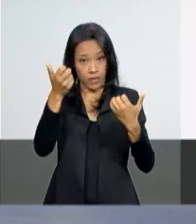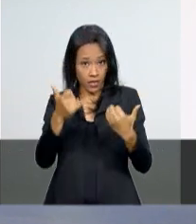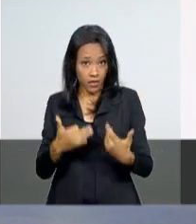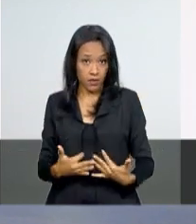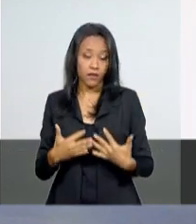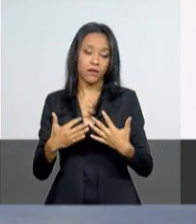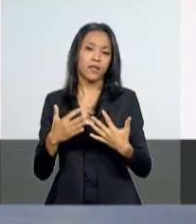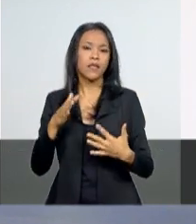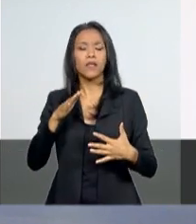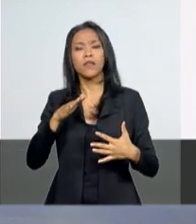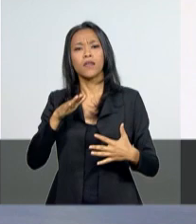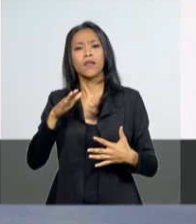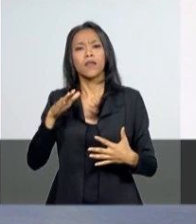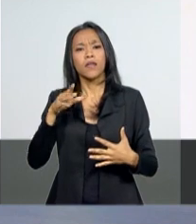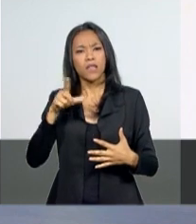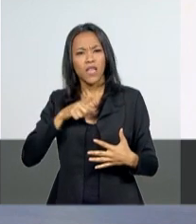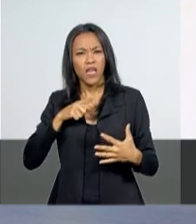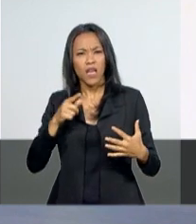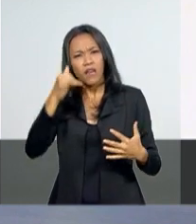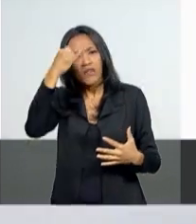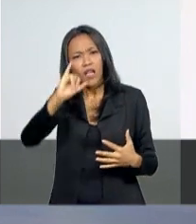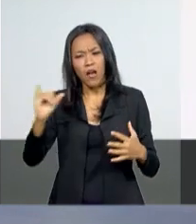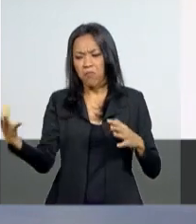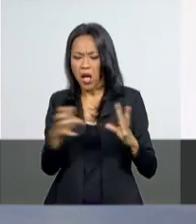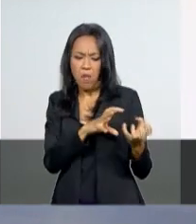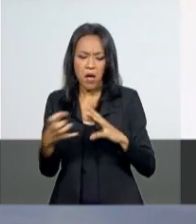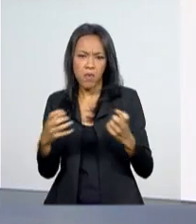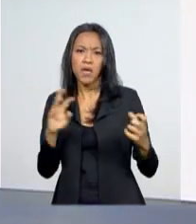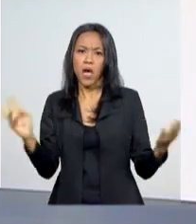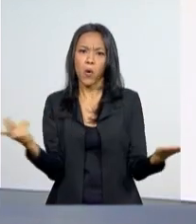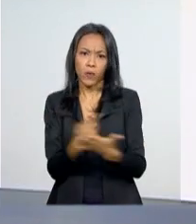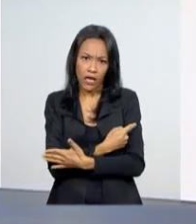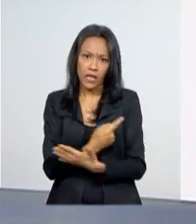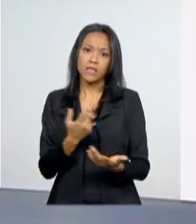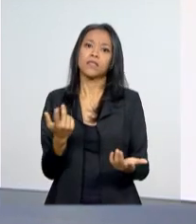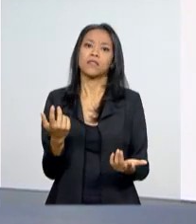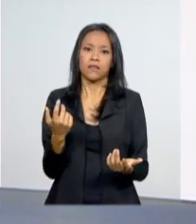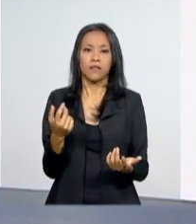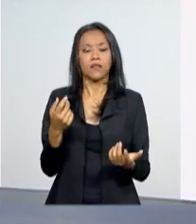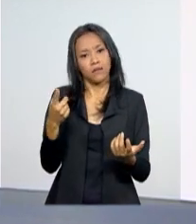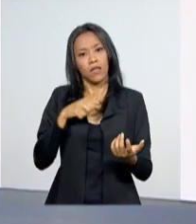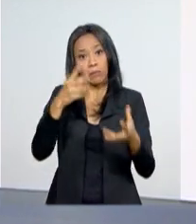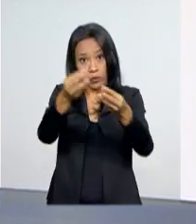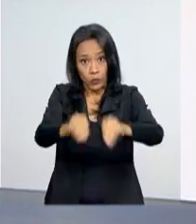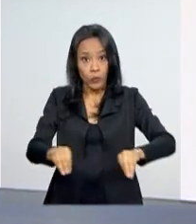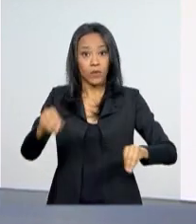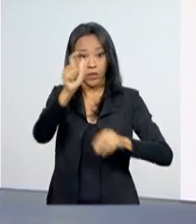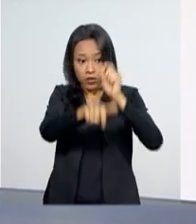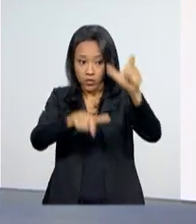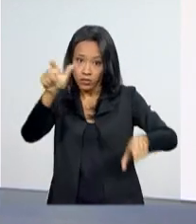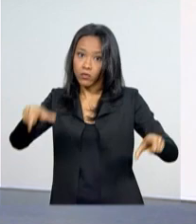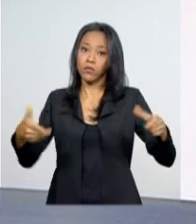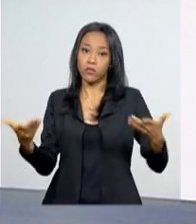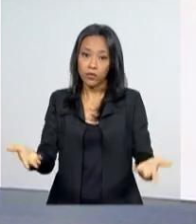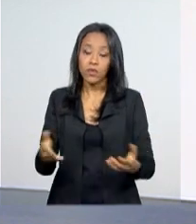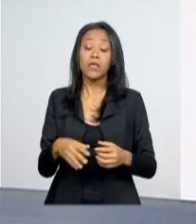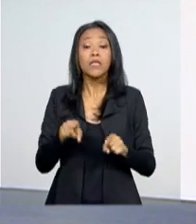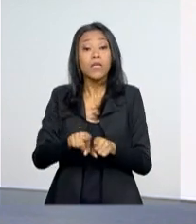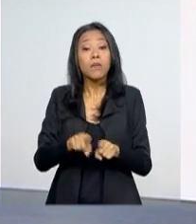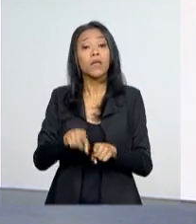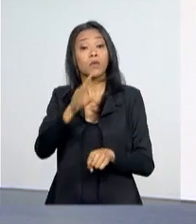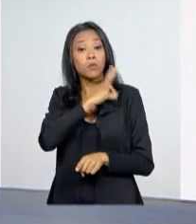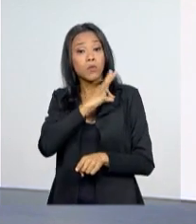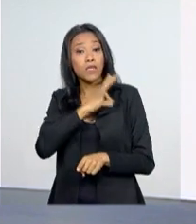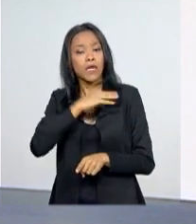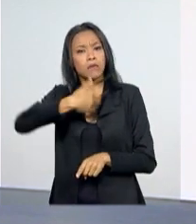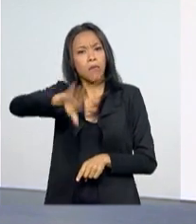Que às vezes produzem danos colaterais. E é fundamental também uma reciclagem da instrução dos policiais, para que eles estejam cada vez mais